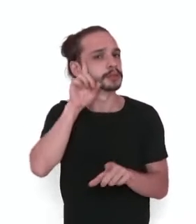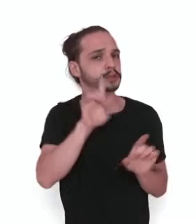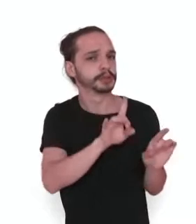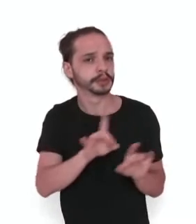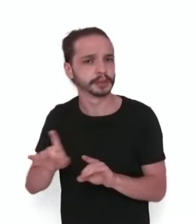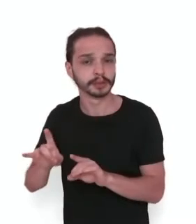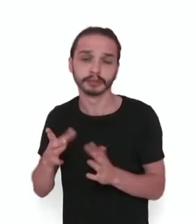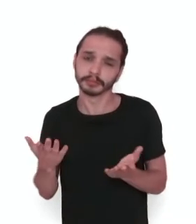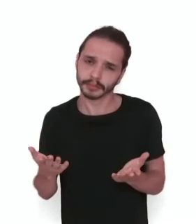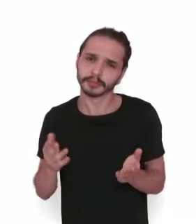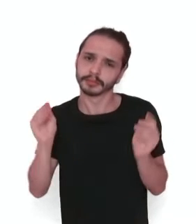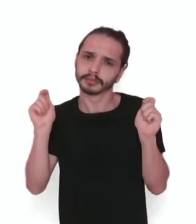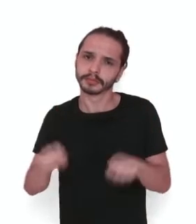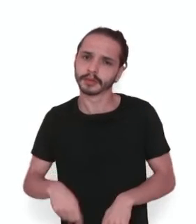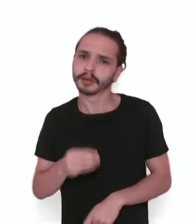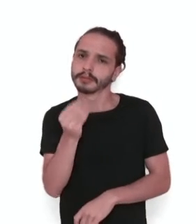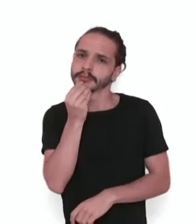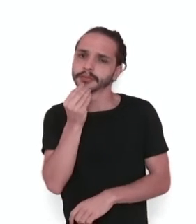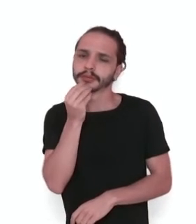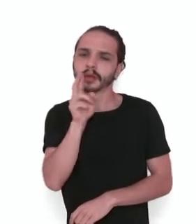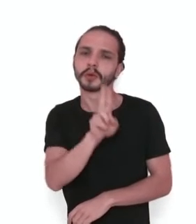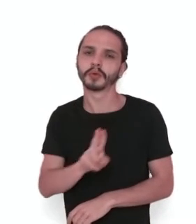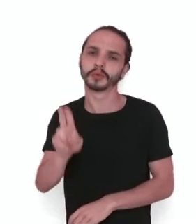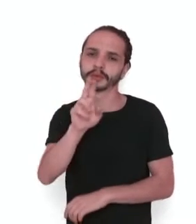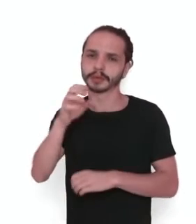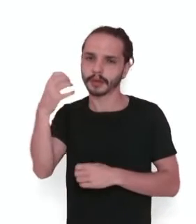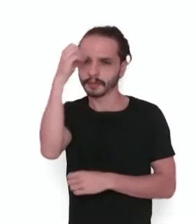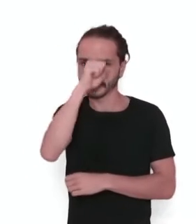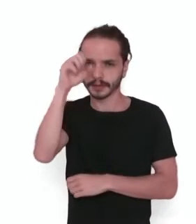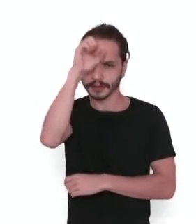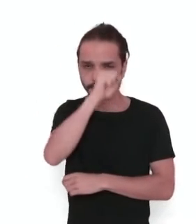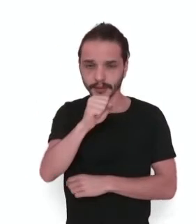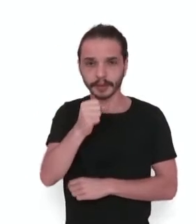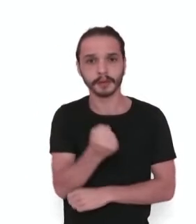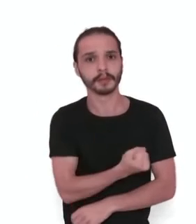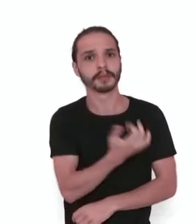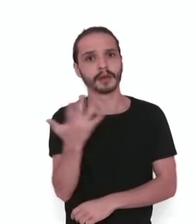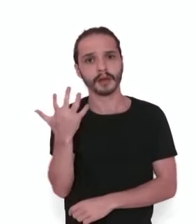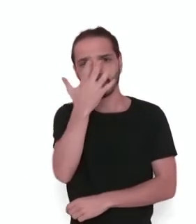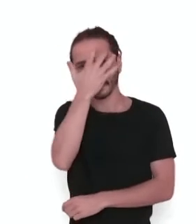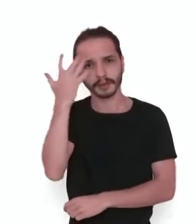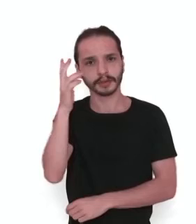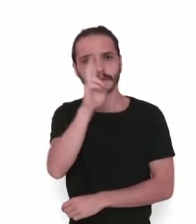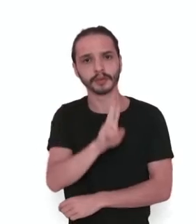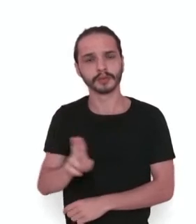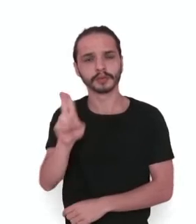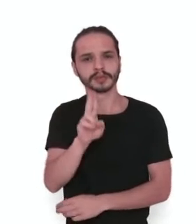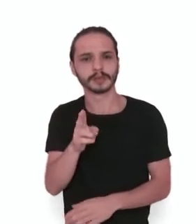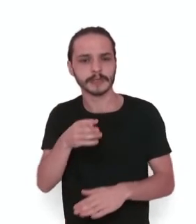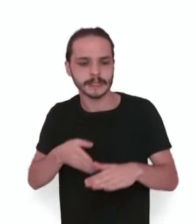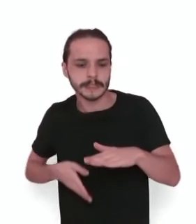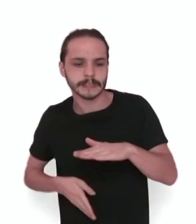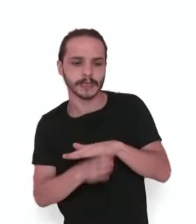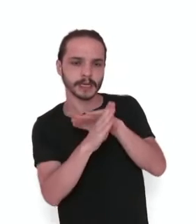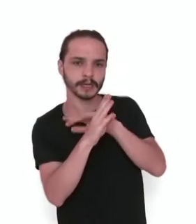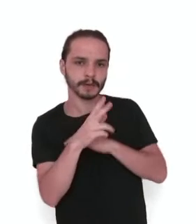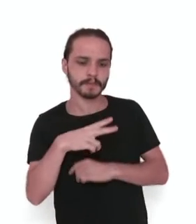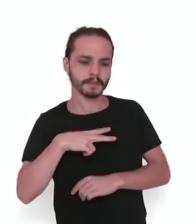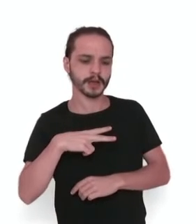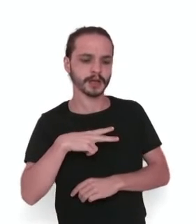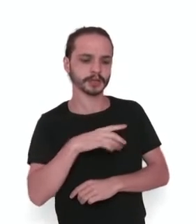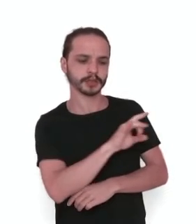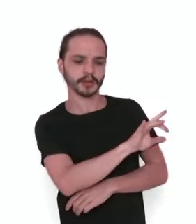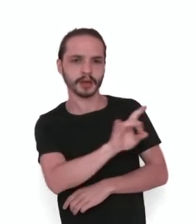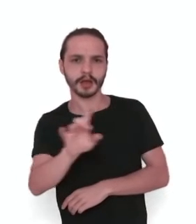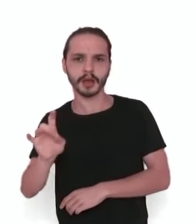a aprendizagem? Achamos que muitas pessoas utilizam o celular para invadir a privacidade de outros,